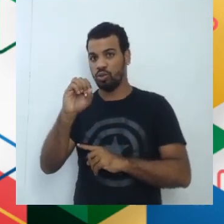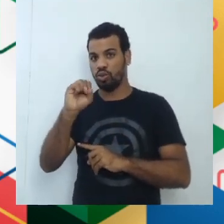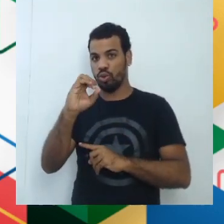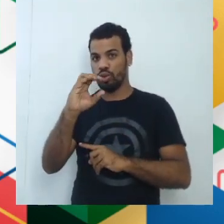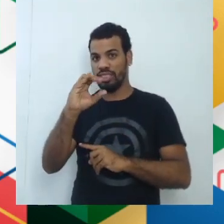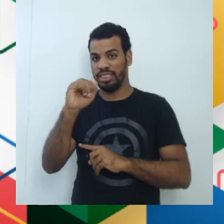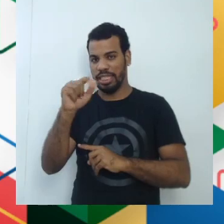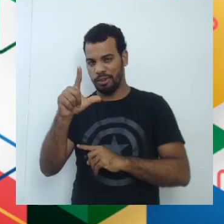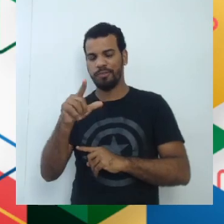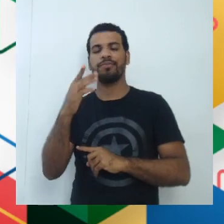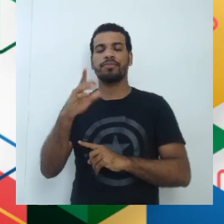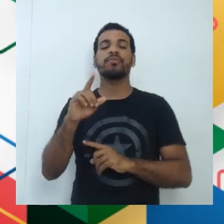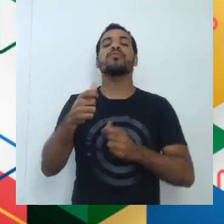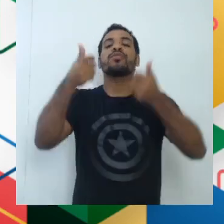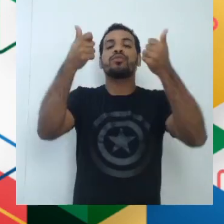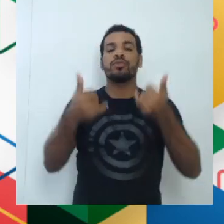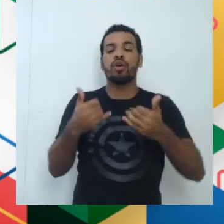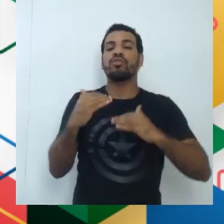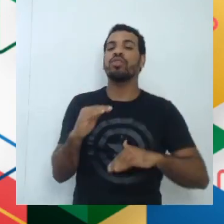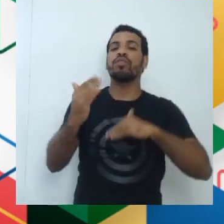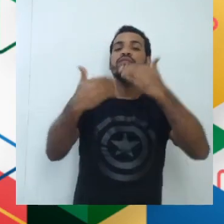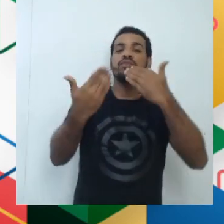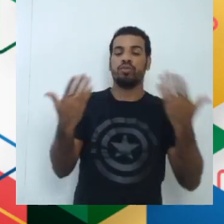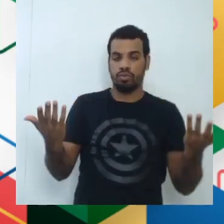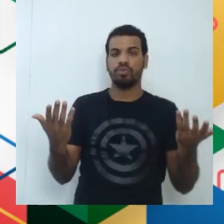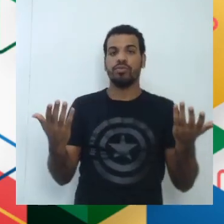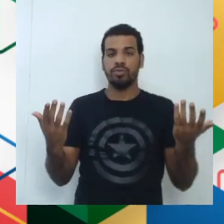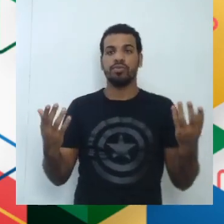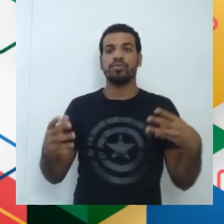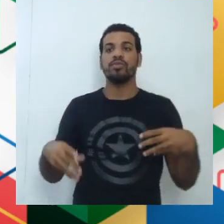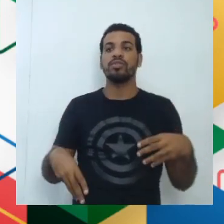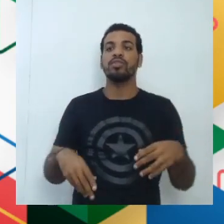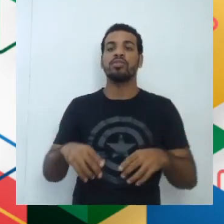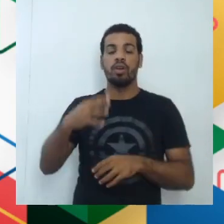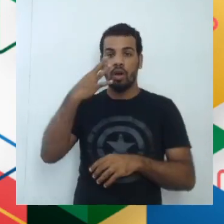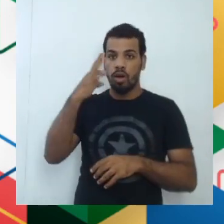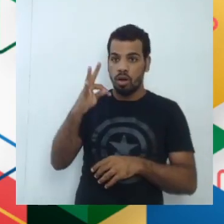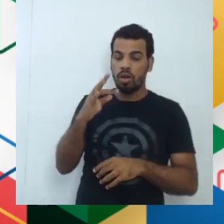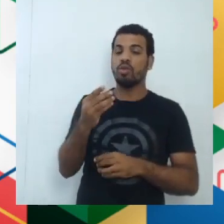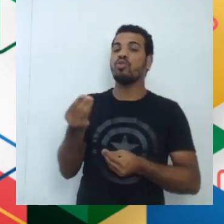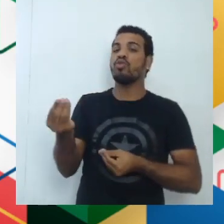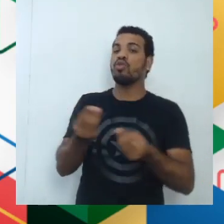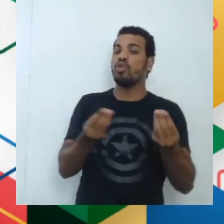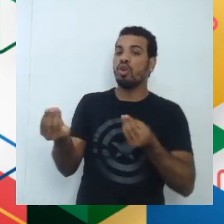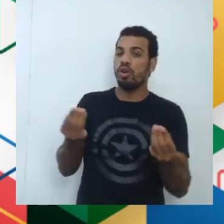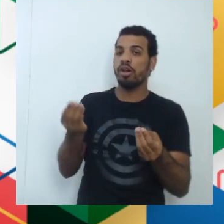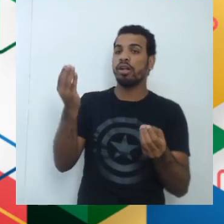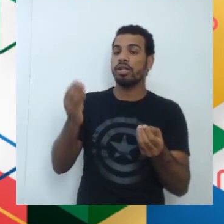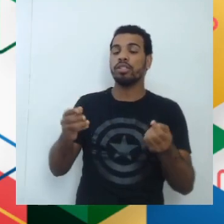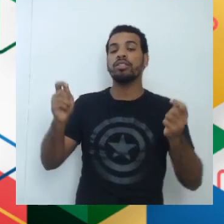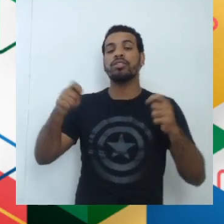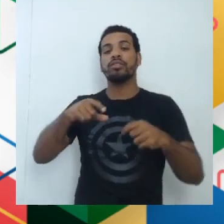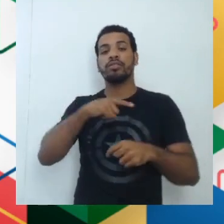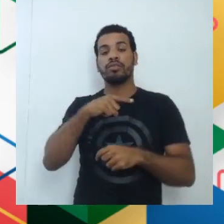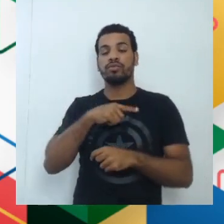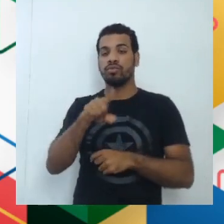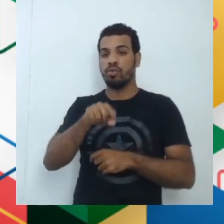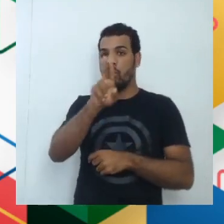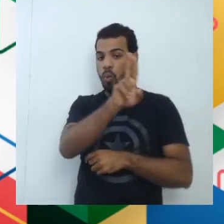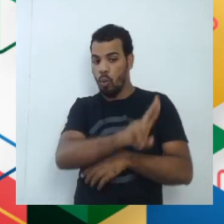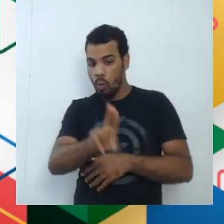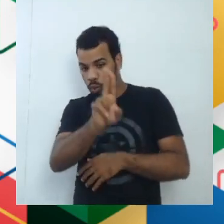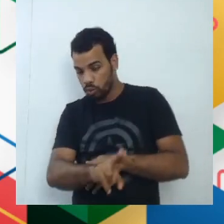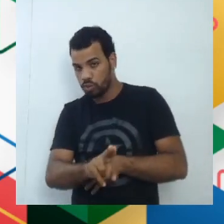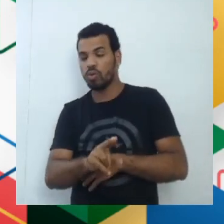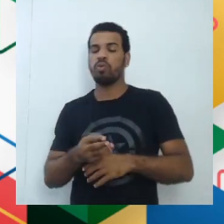explicá-la casualmente em seu desenvolvimento e efeitos, observando suas regularidades, que se expressam na forma de